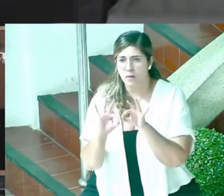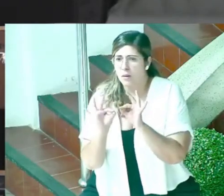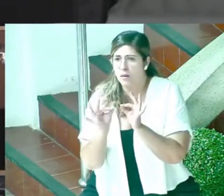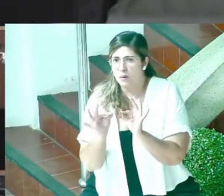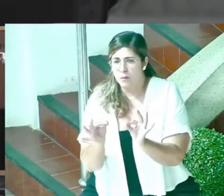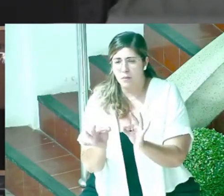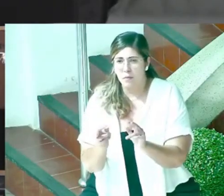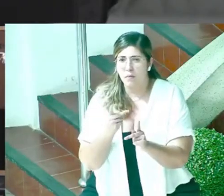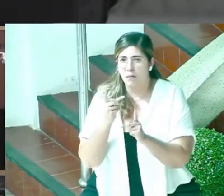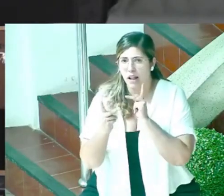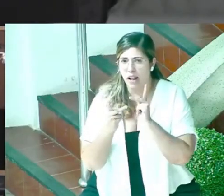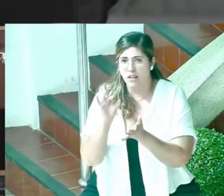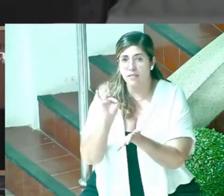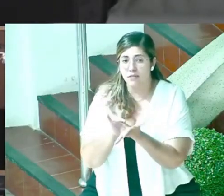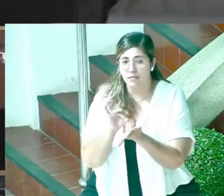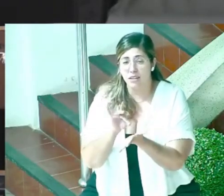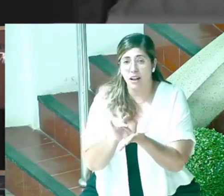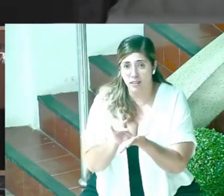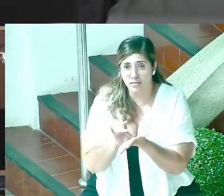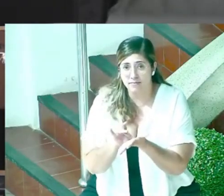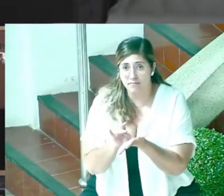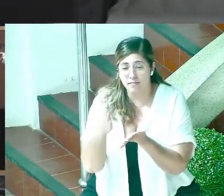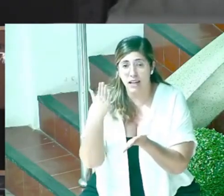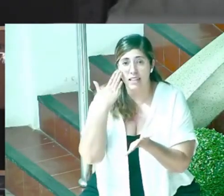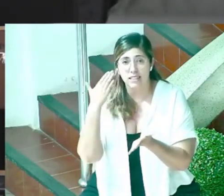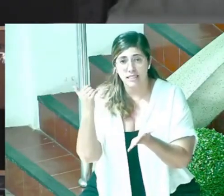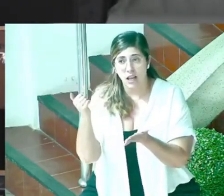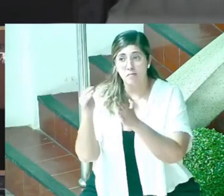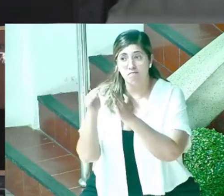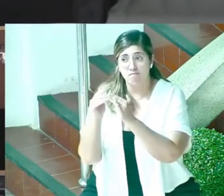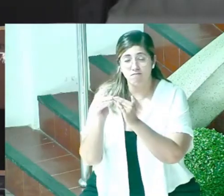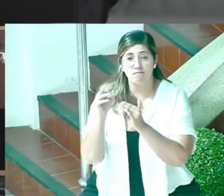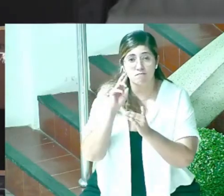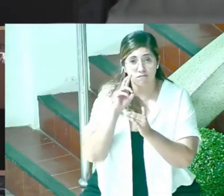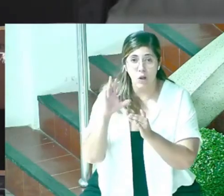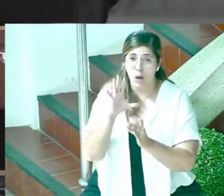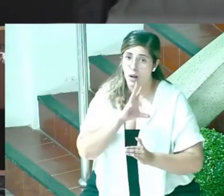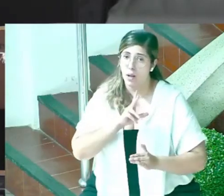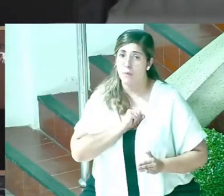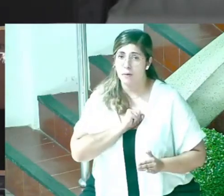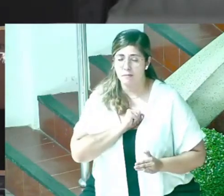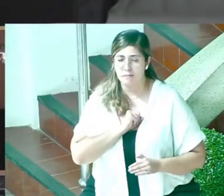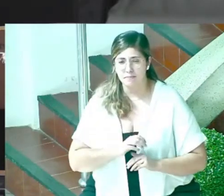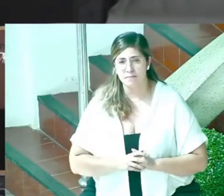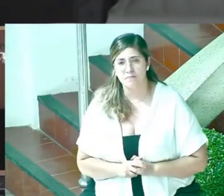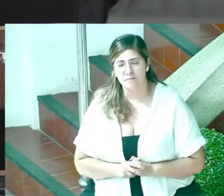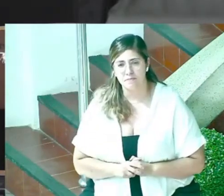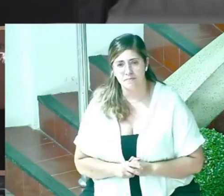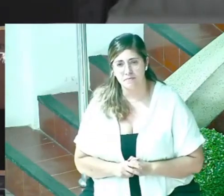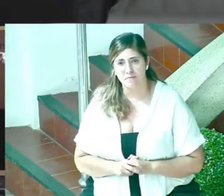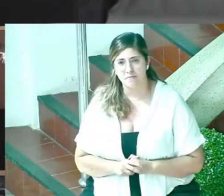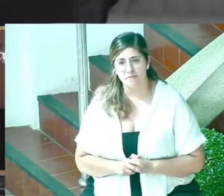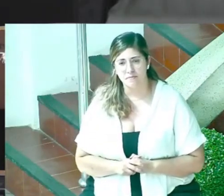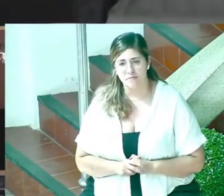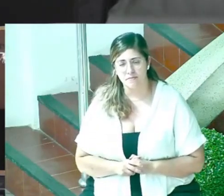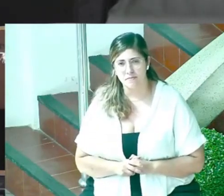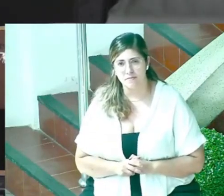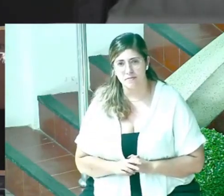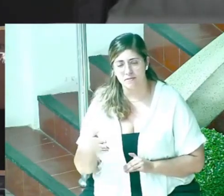que a falha em perdoar tem um custo eterno. Vou repetir. A falha em